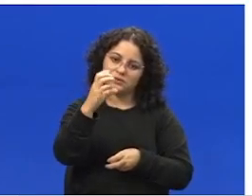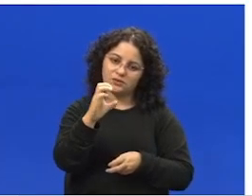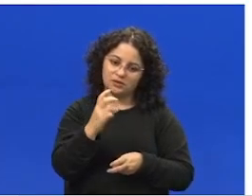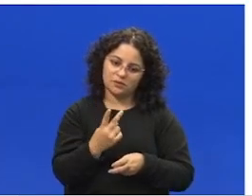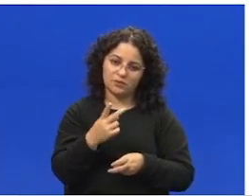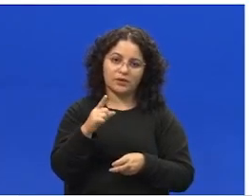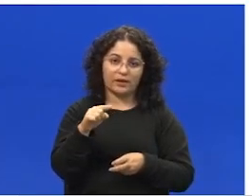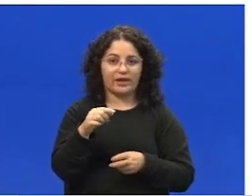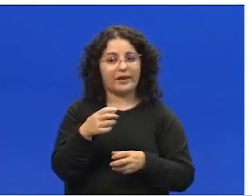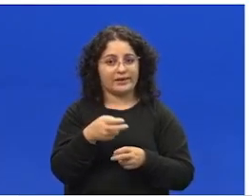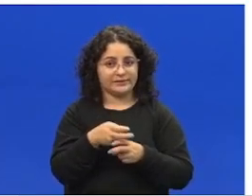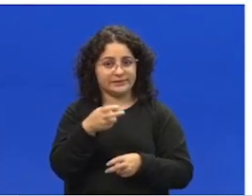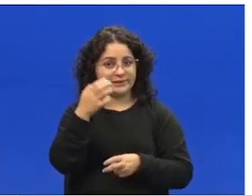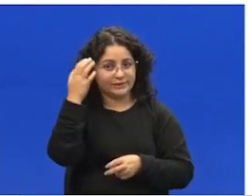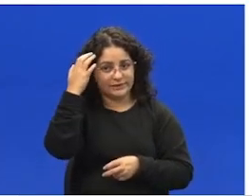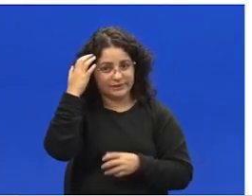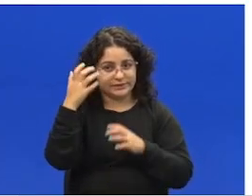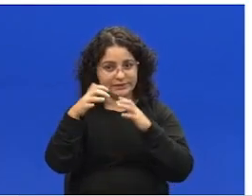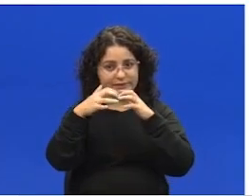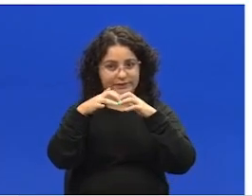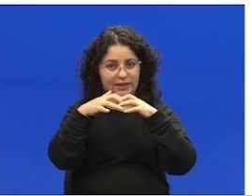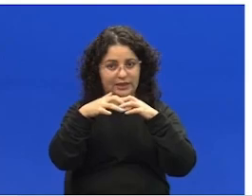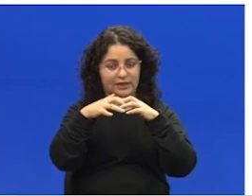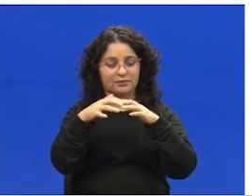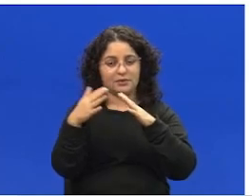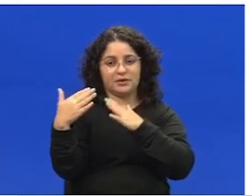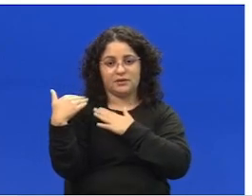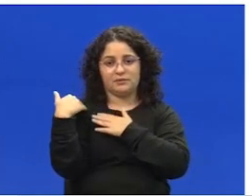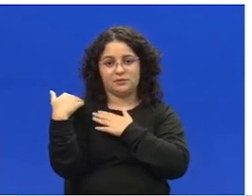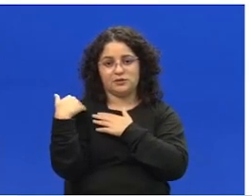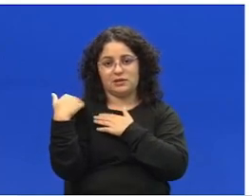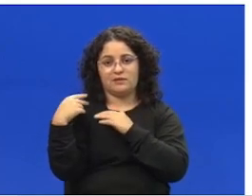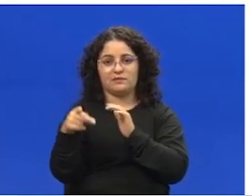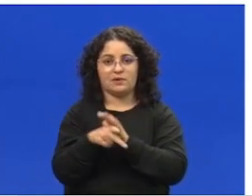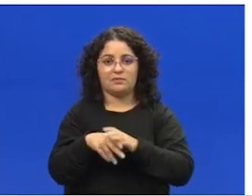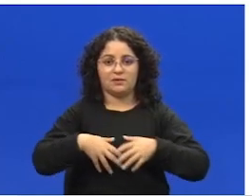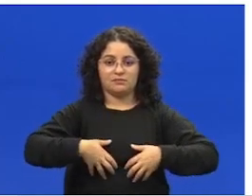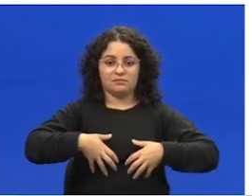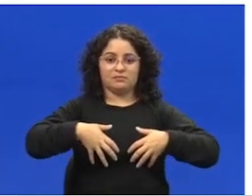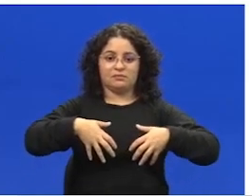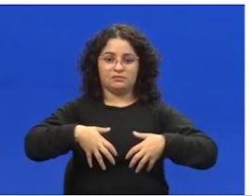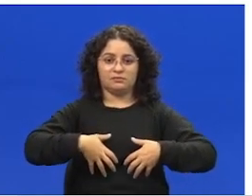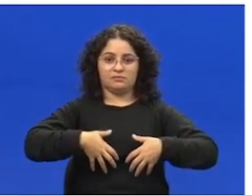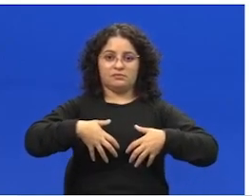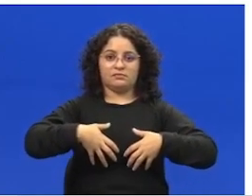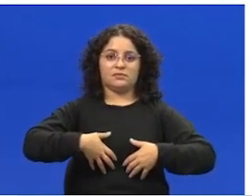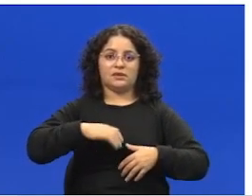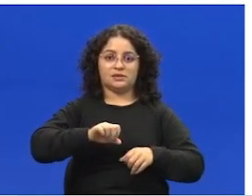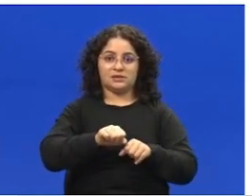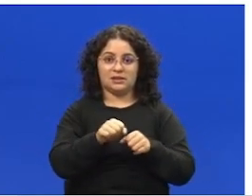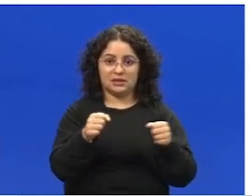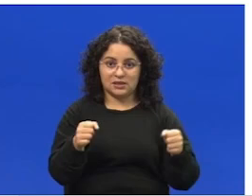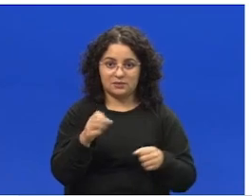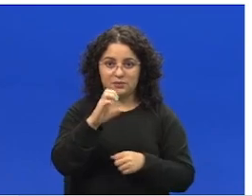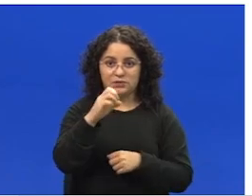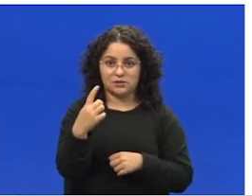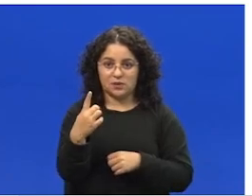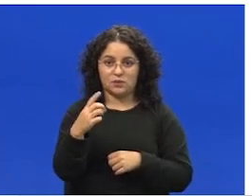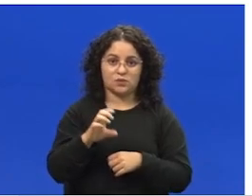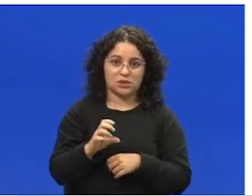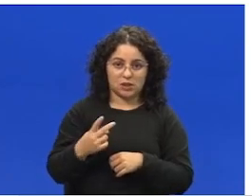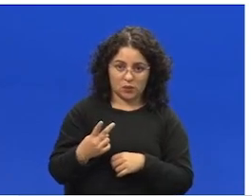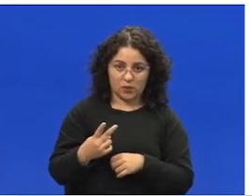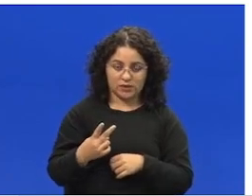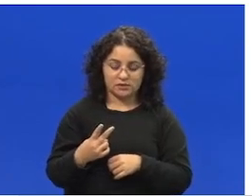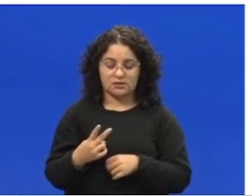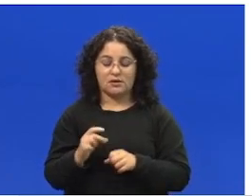tronco cerebral, que é responsável pela respiração. Se eu tiver uma fratura alta de C1 e de C2,